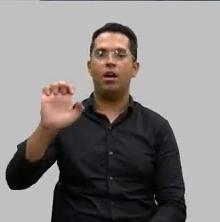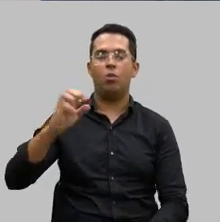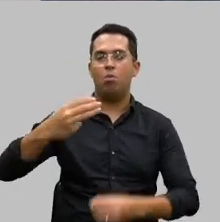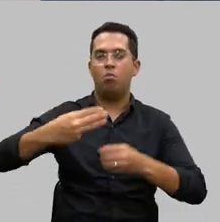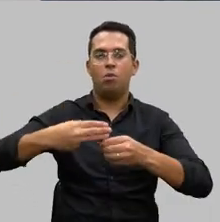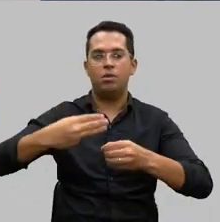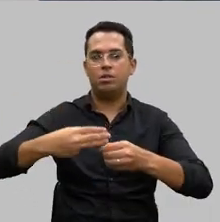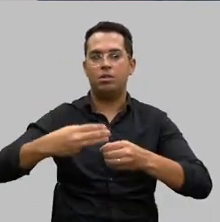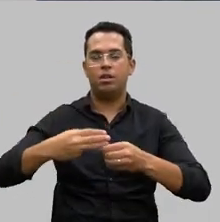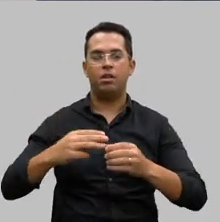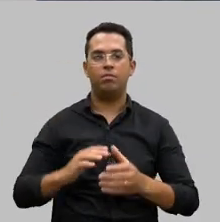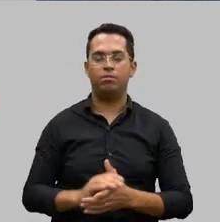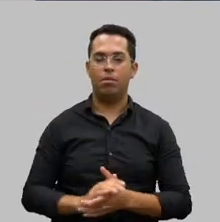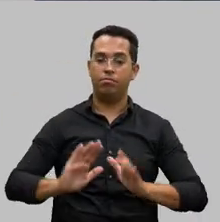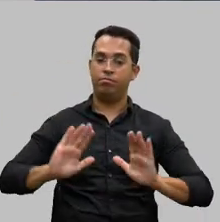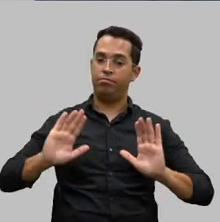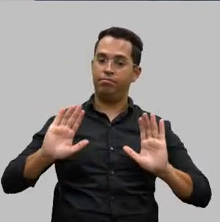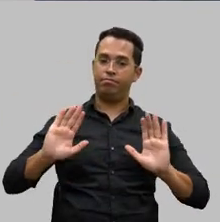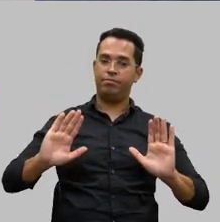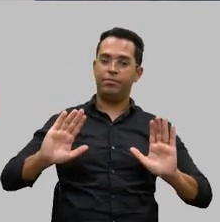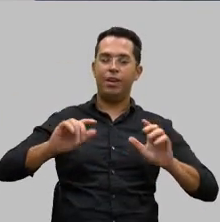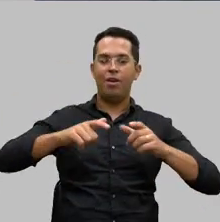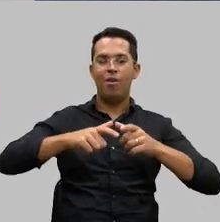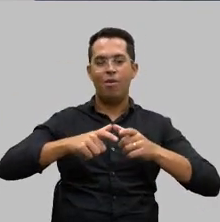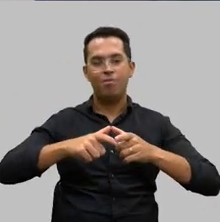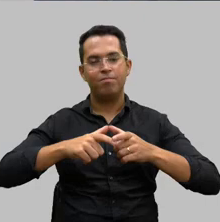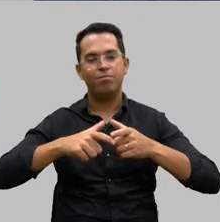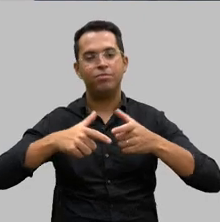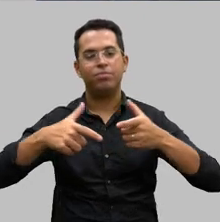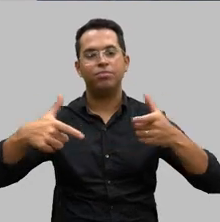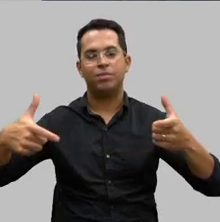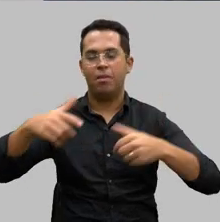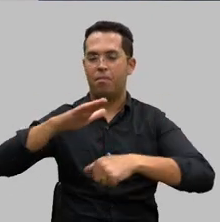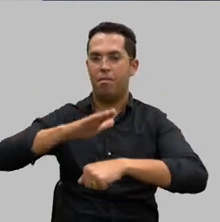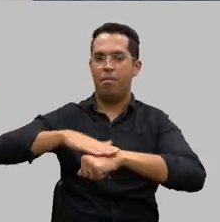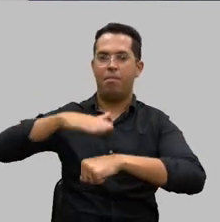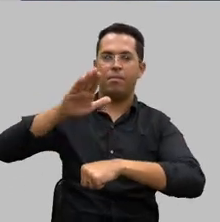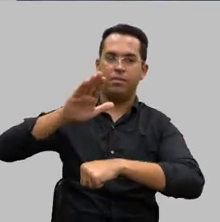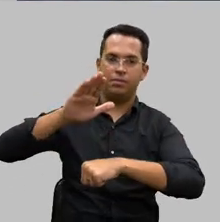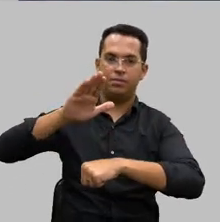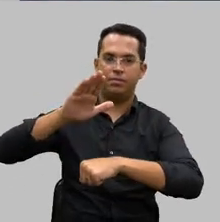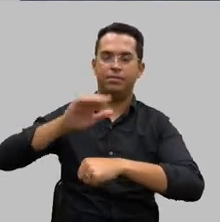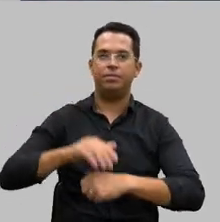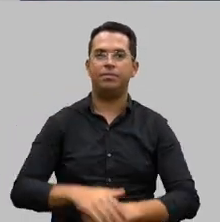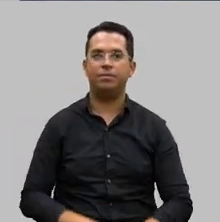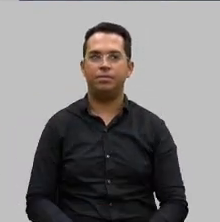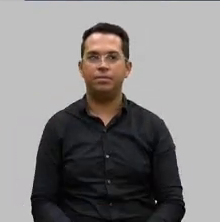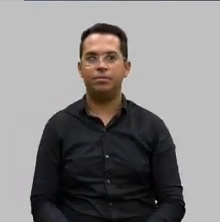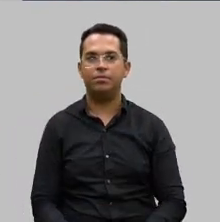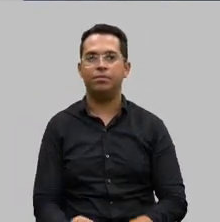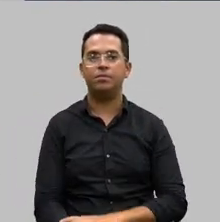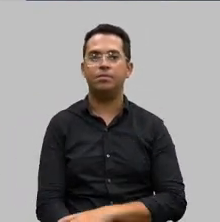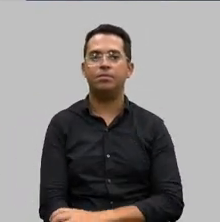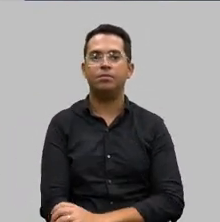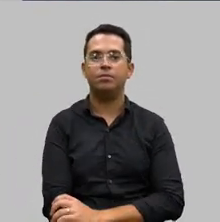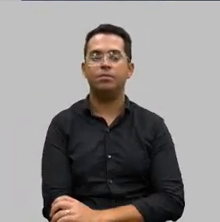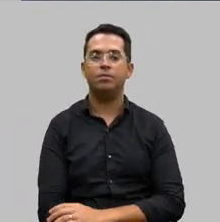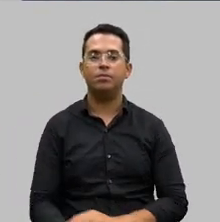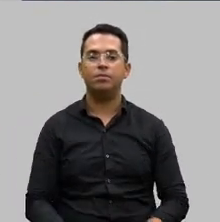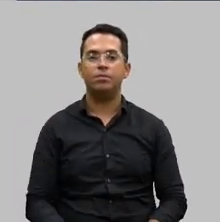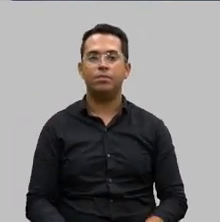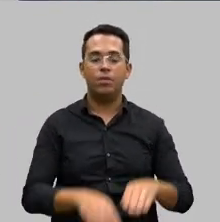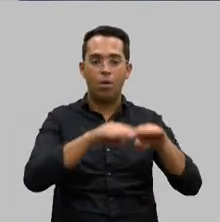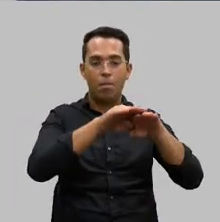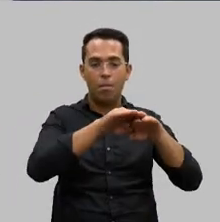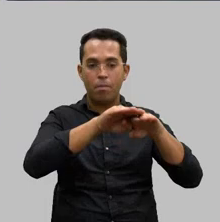no nosso município agora eh para mudar 10 posses de lugar numa calçada para